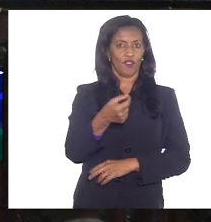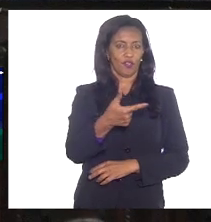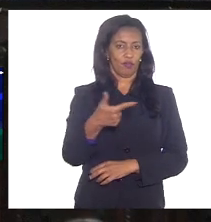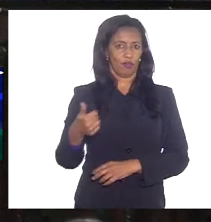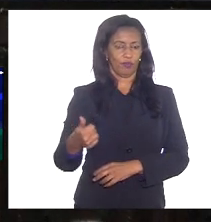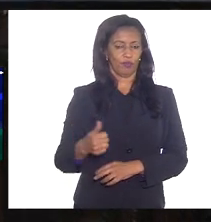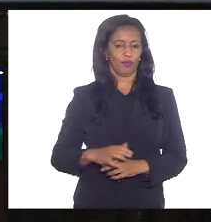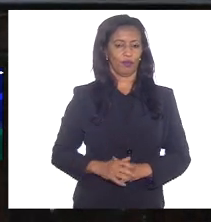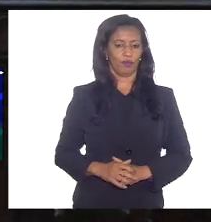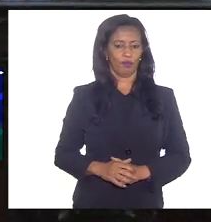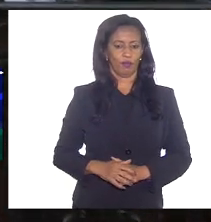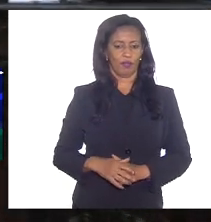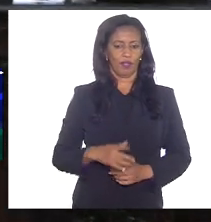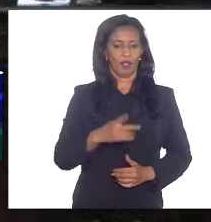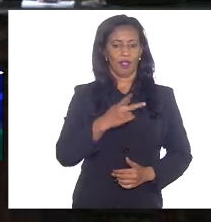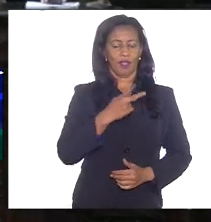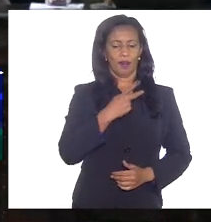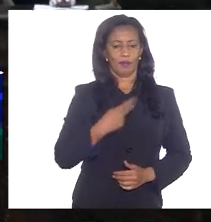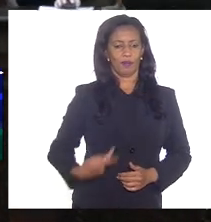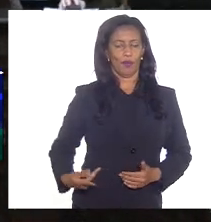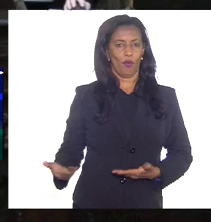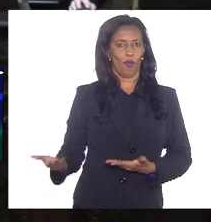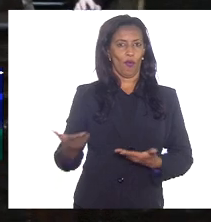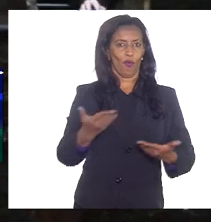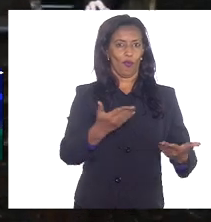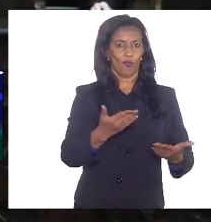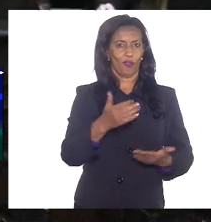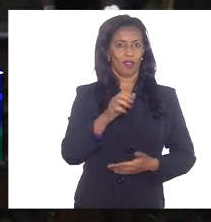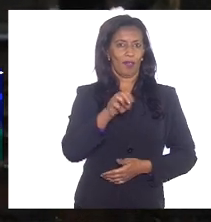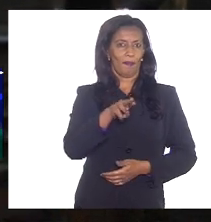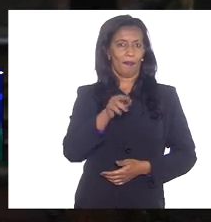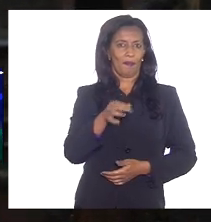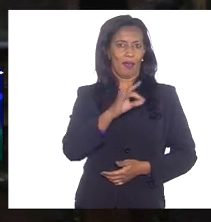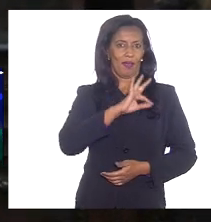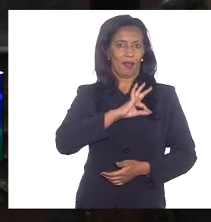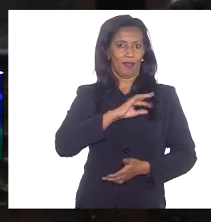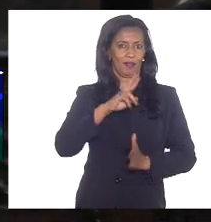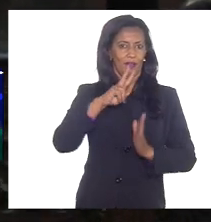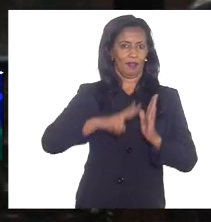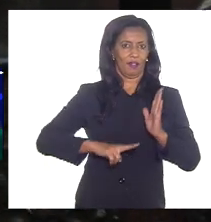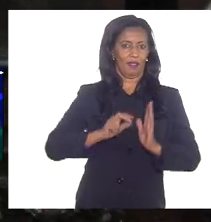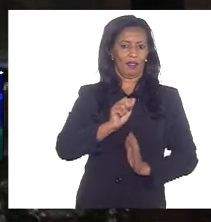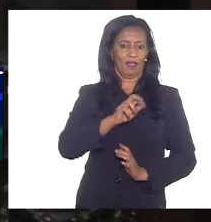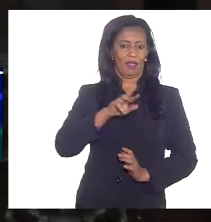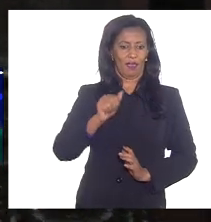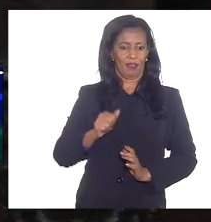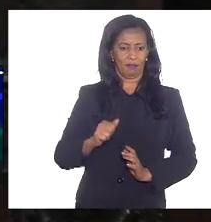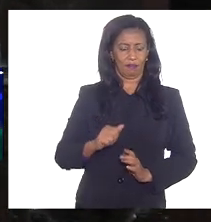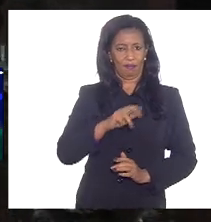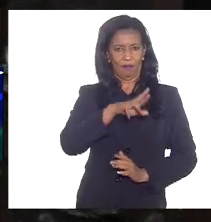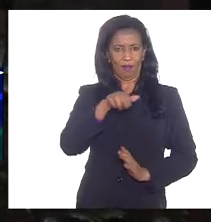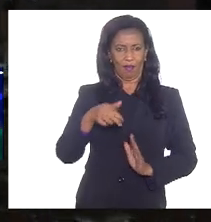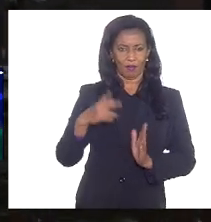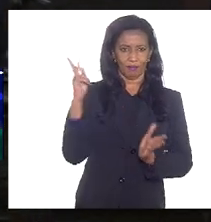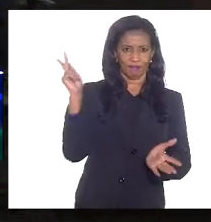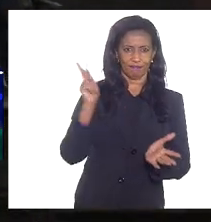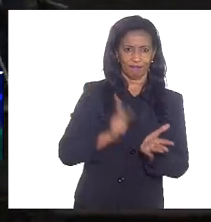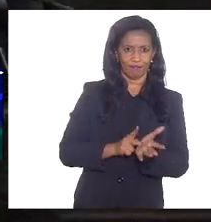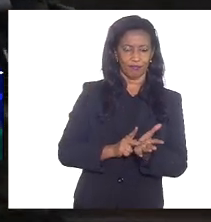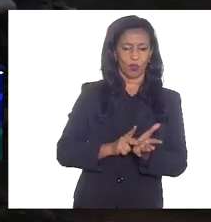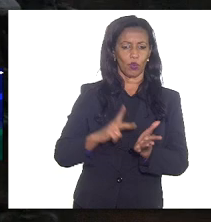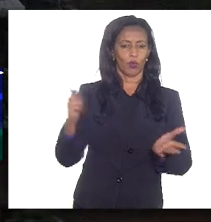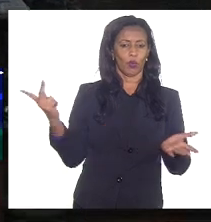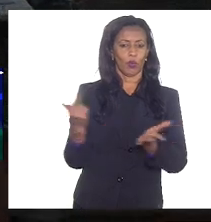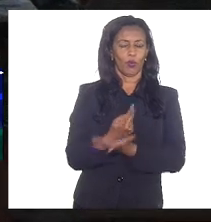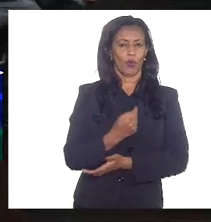2021. A presidência convida a deputada Marta Rocha a fazer a leitura da ata da sessão anterior. A ata reflete com exatidão o